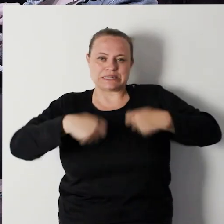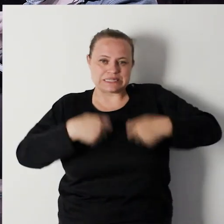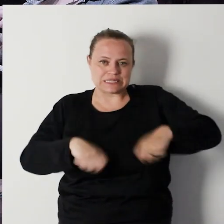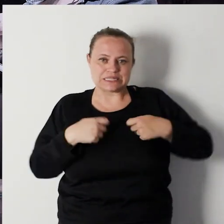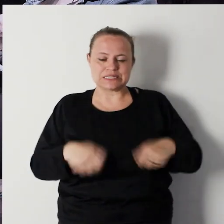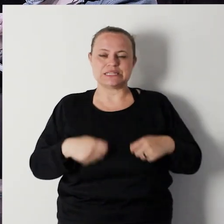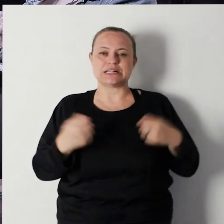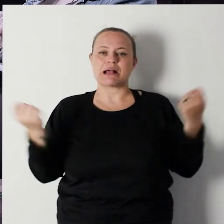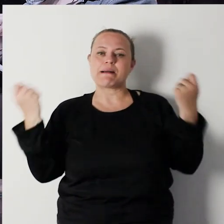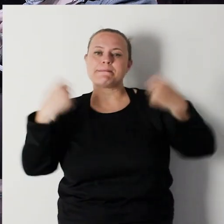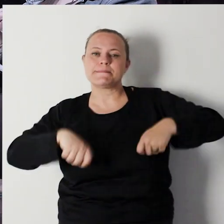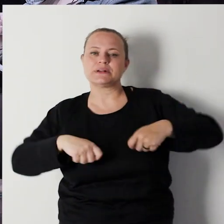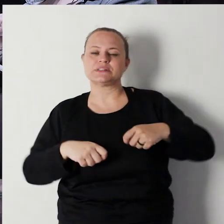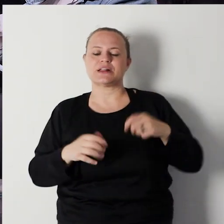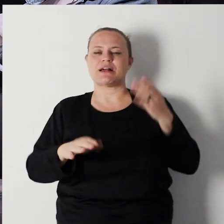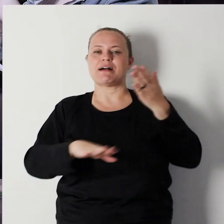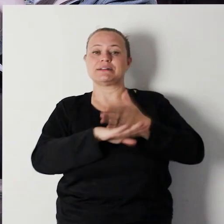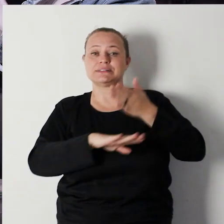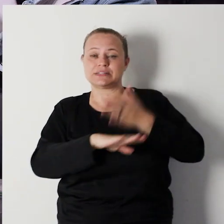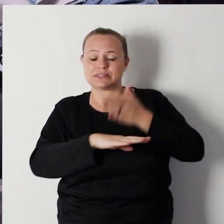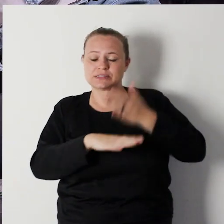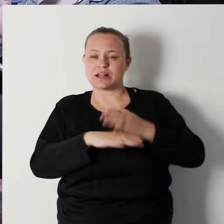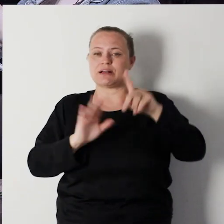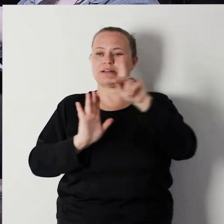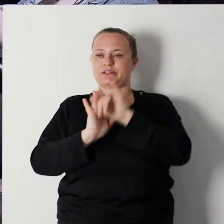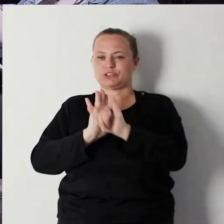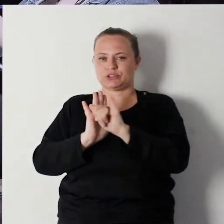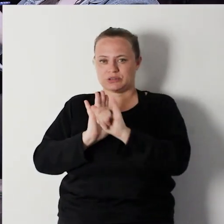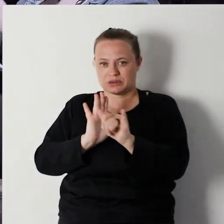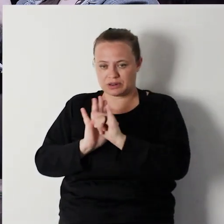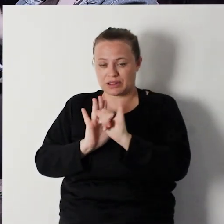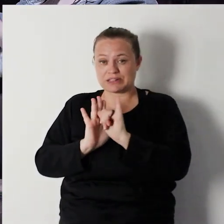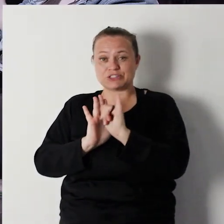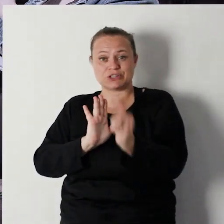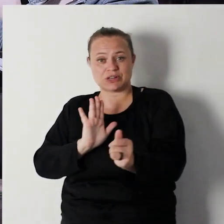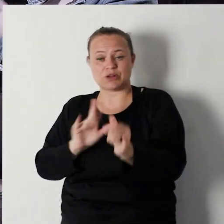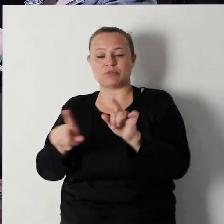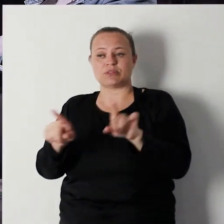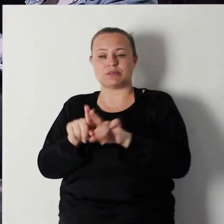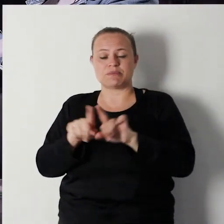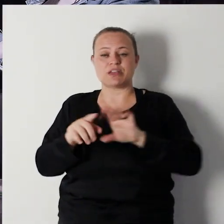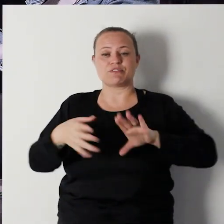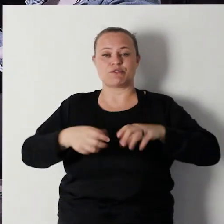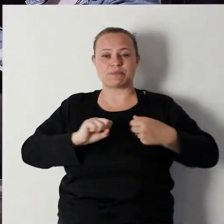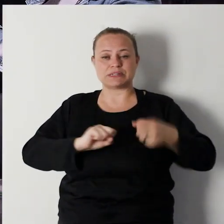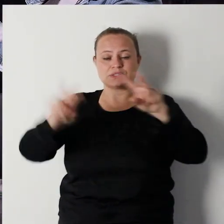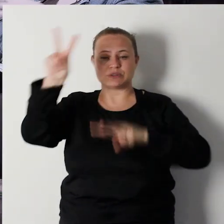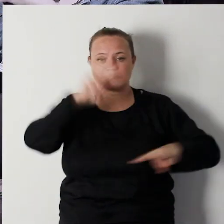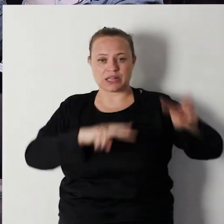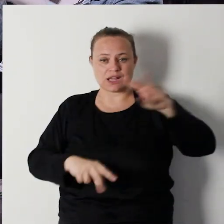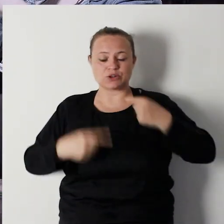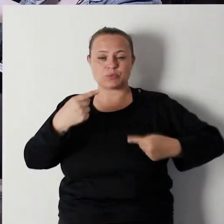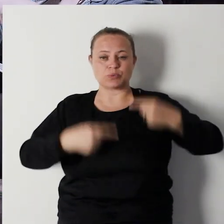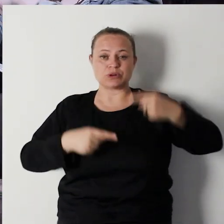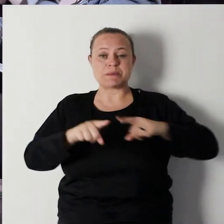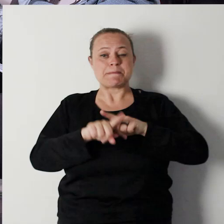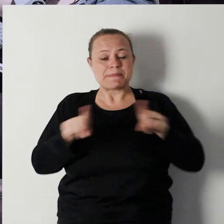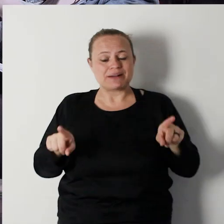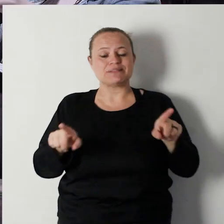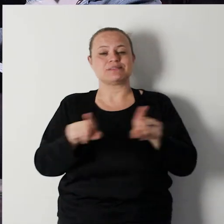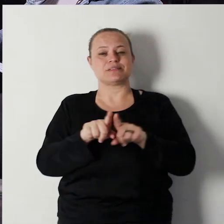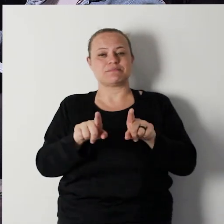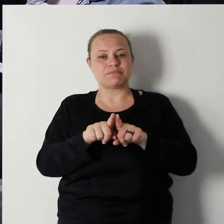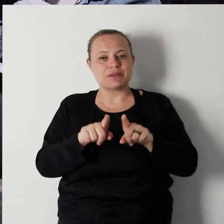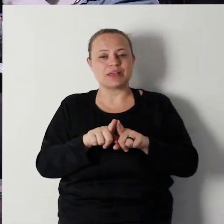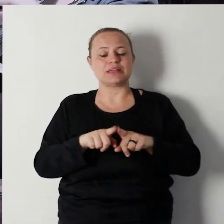essa necessidade de capacitação, não só para a elaboração de projetos, para acessar esse edital, e não só na